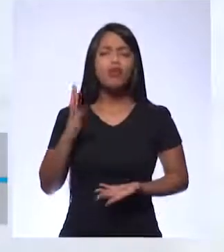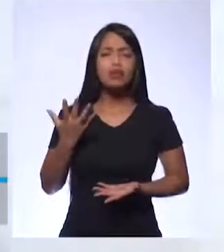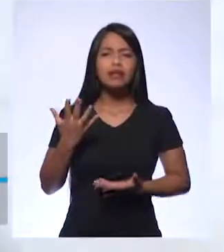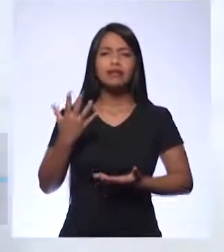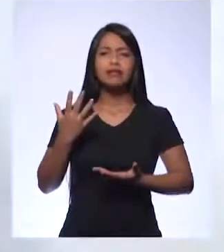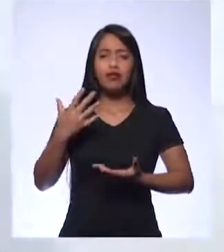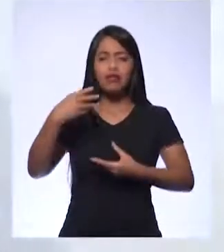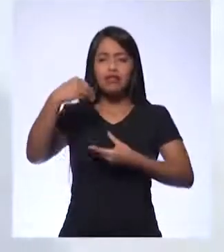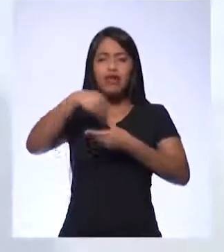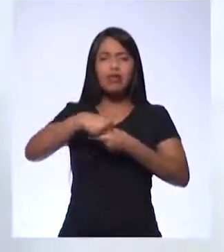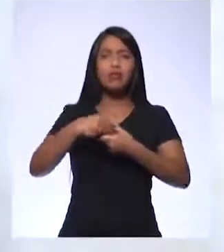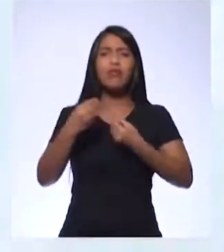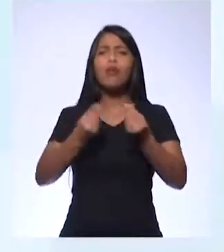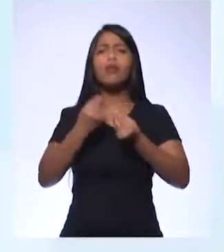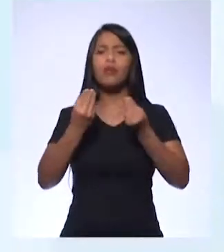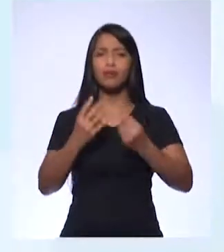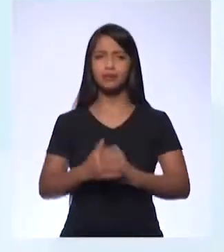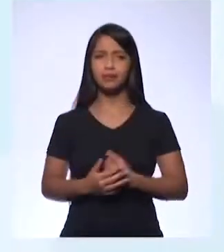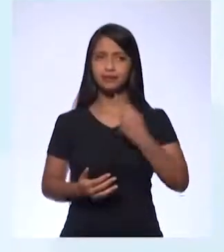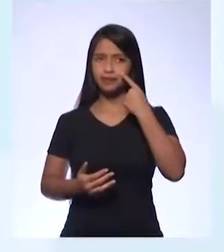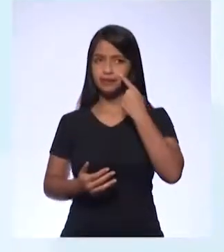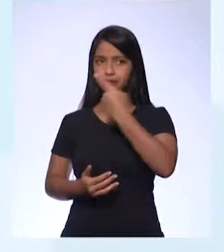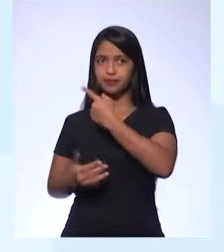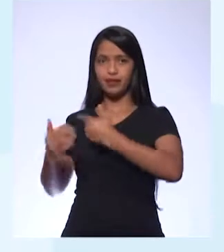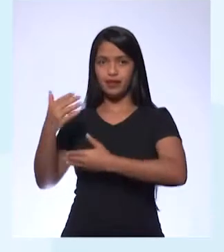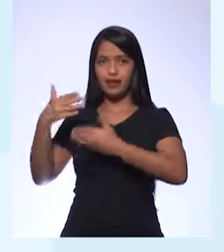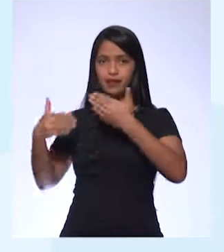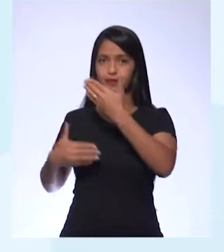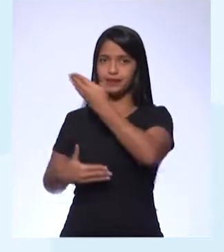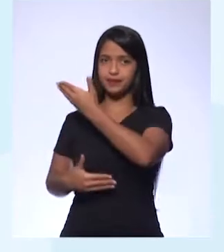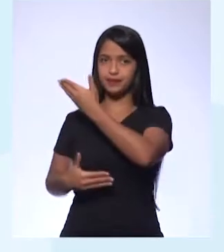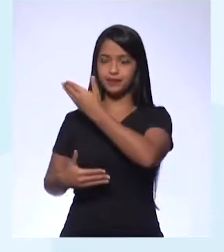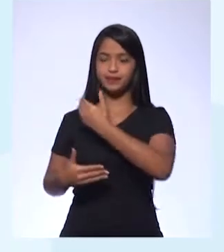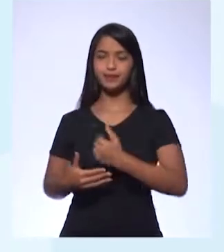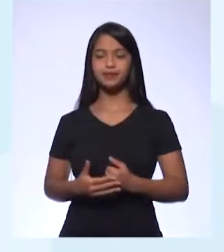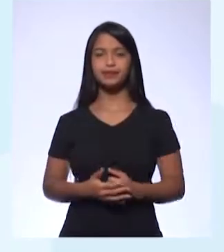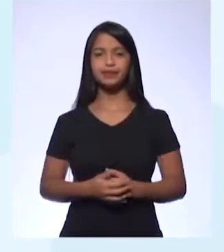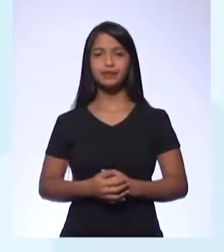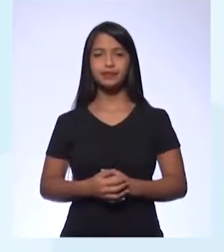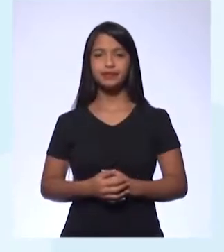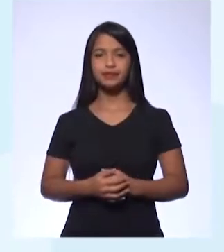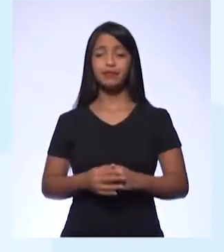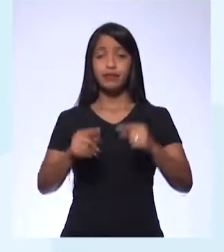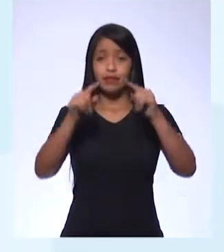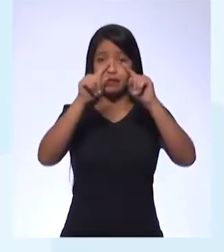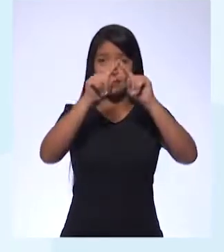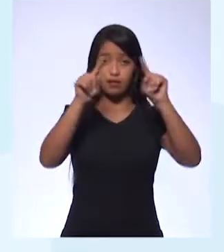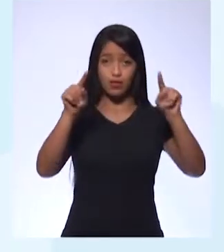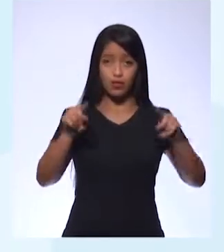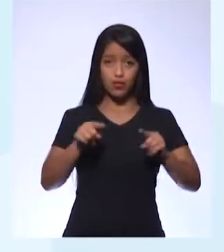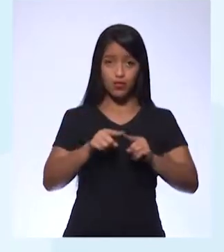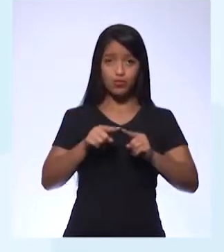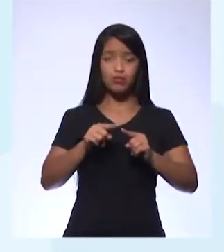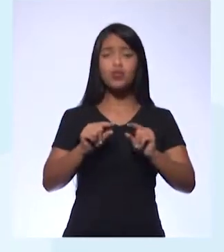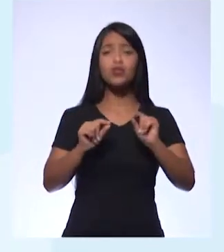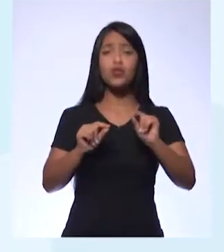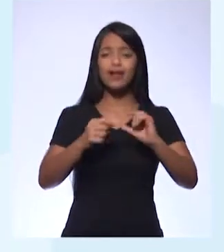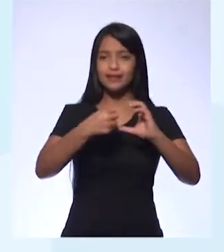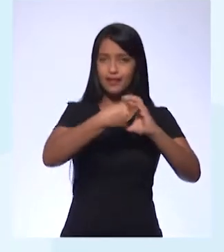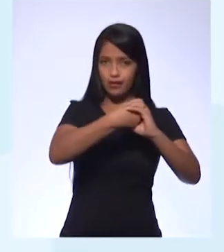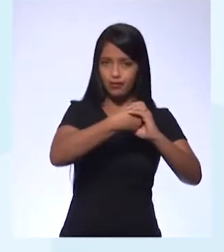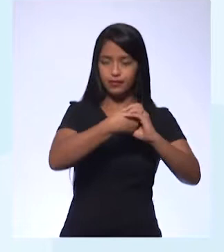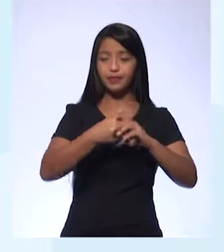por favor, o slide. Aí, o que acontece? Você tem aí um círculo que está representando a célula e o triângulozinho